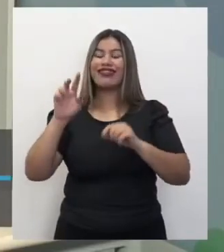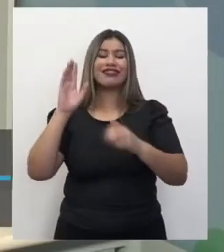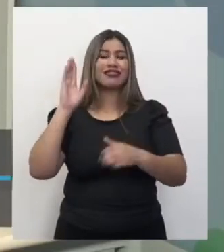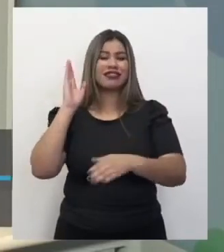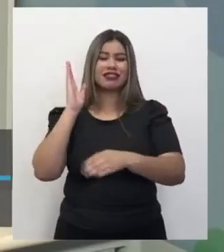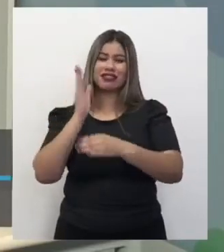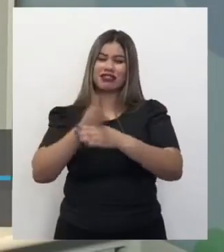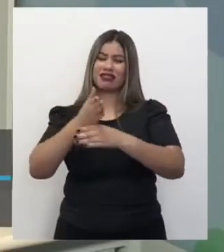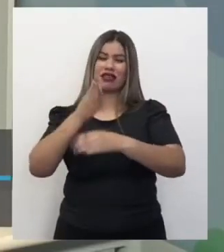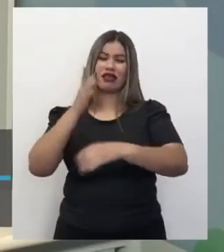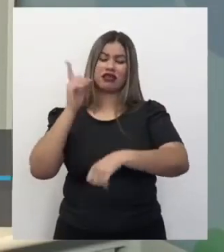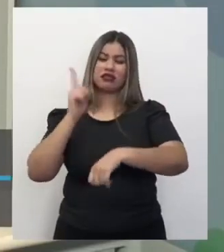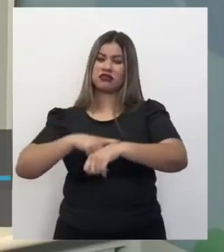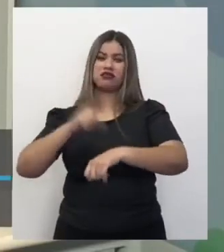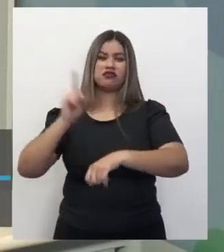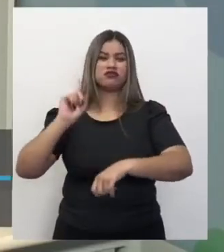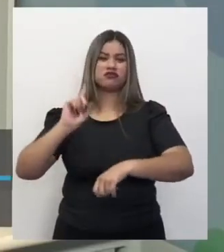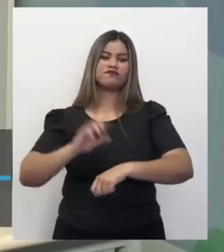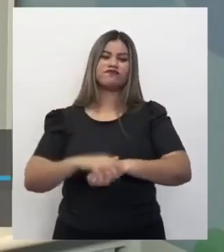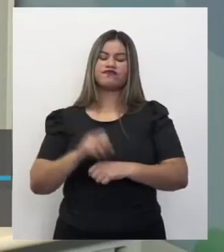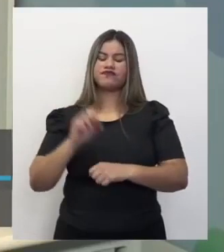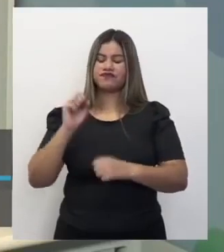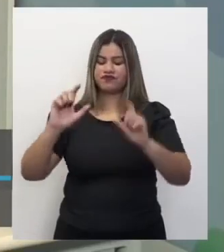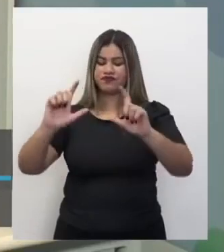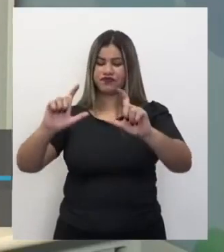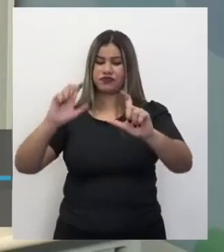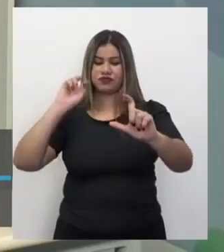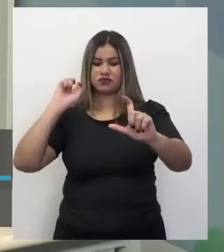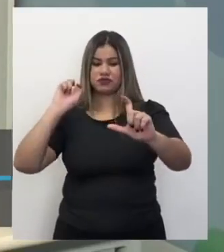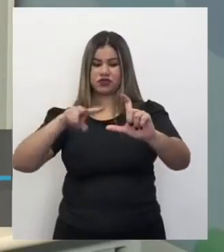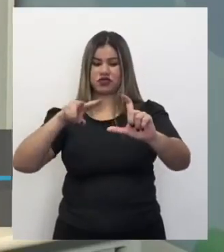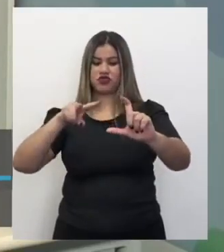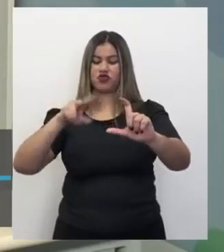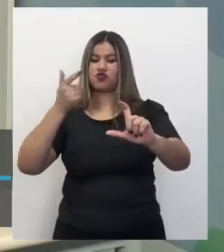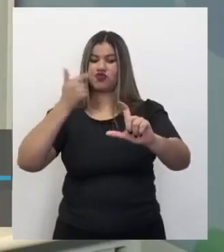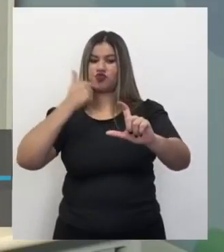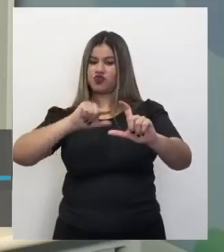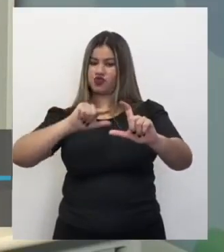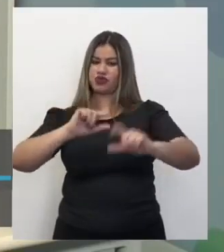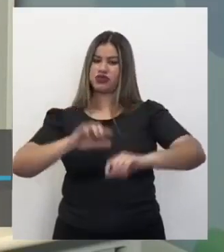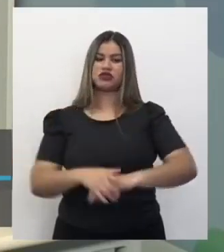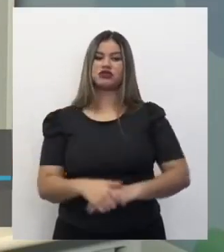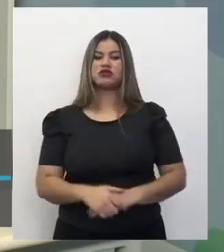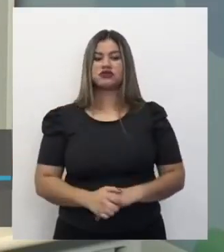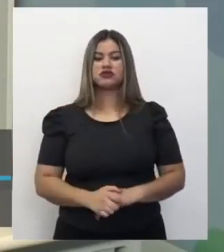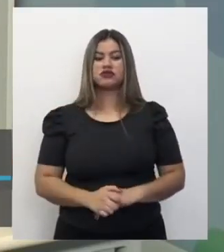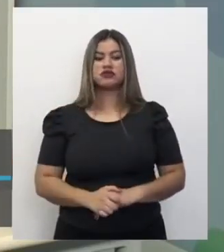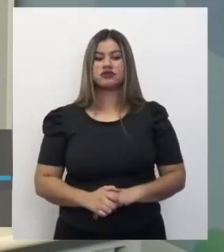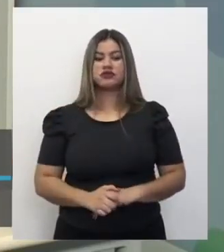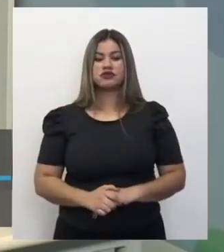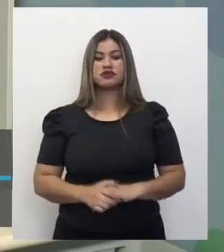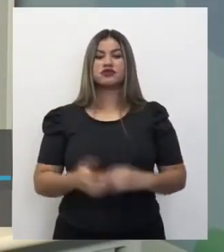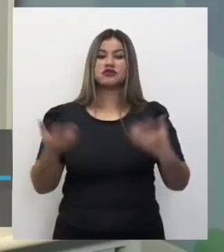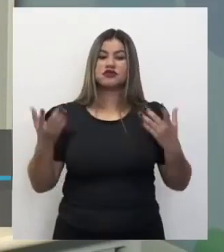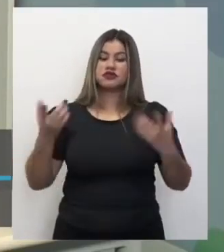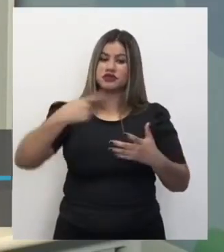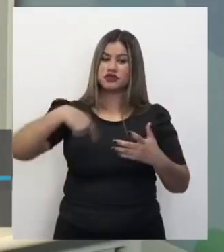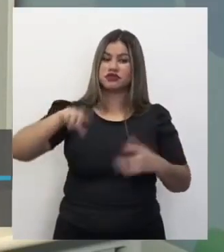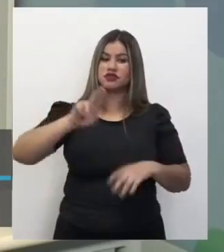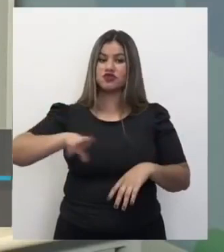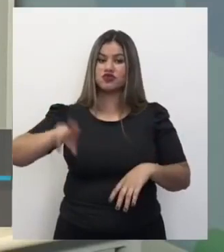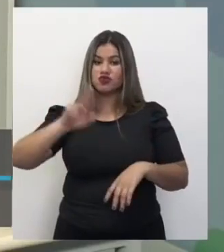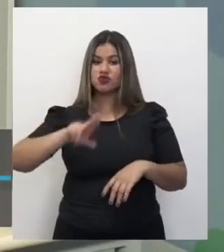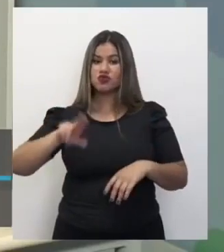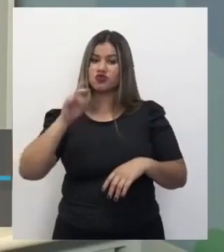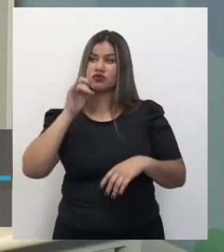direto. Ela vai bater na imagem e automático o seu olho ir ali. E aí a gente usa esse recurso quando a